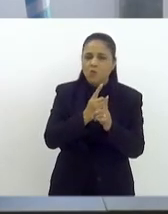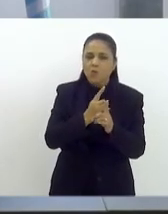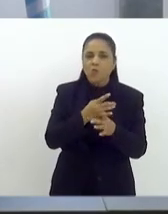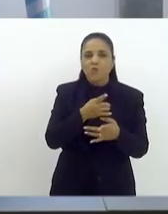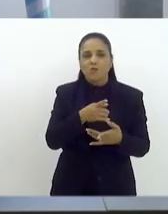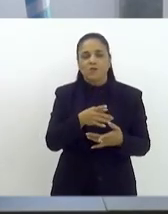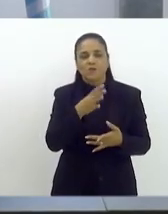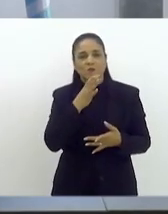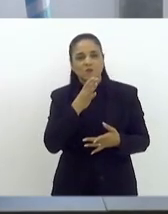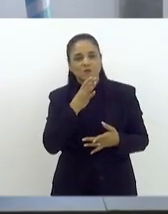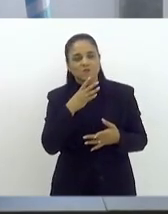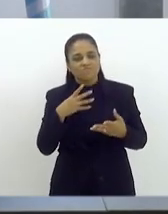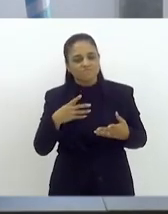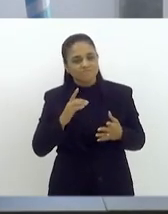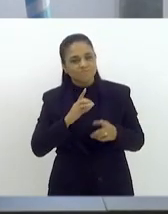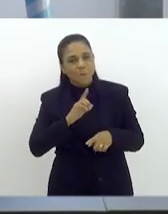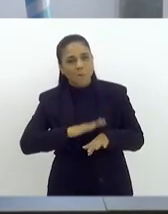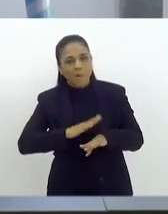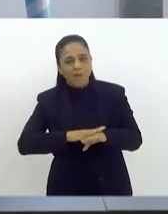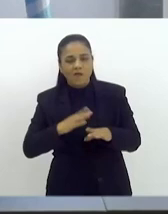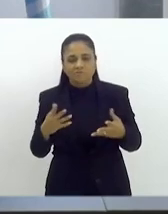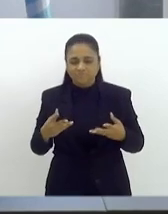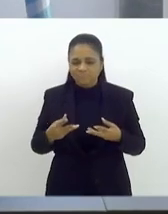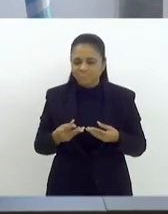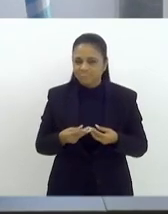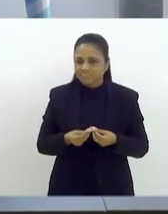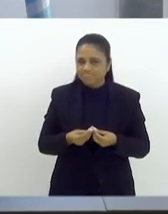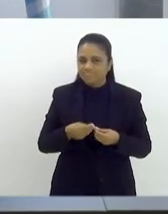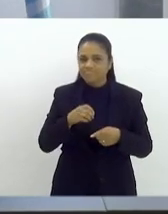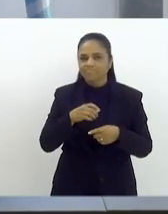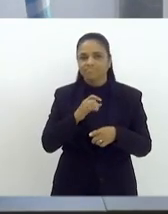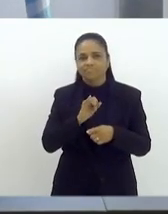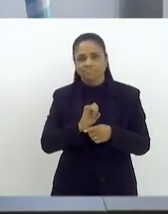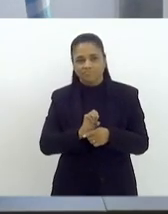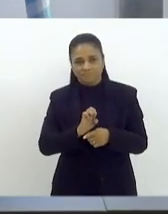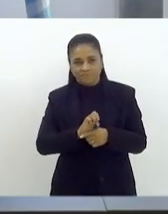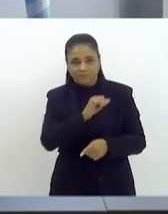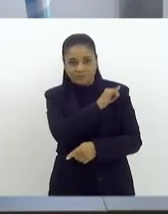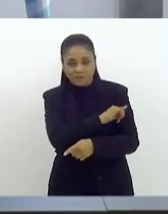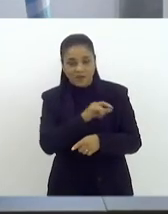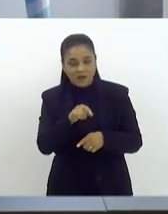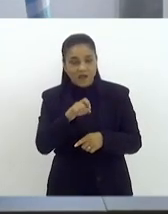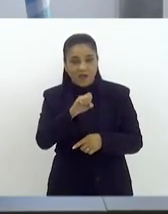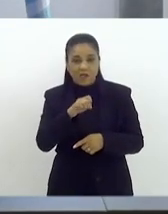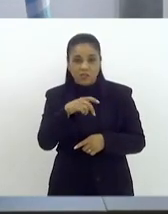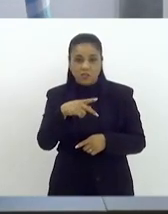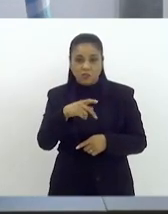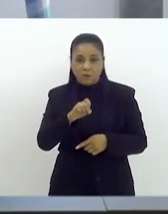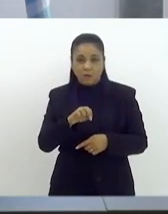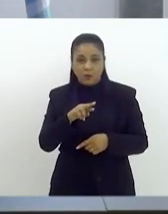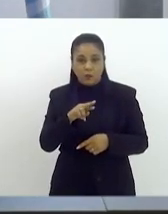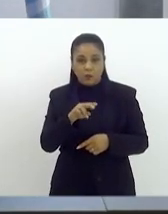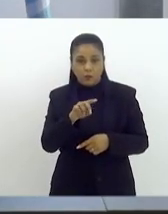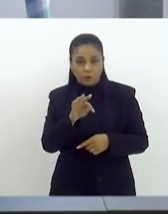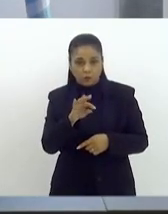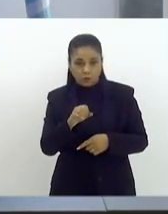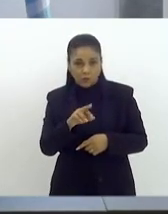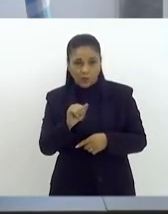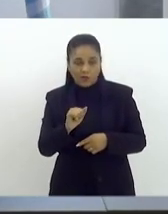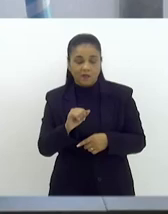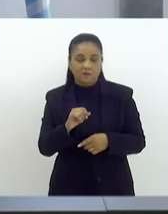sensível no estado do Rio de Janeiro em que ela era inspetora da delegacia de crimes virtuais